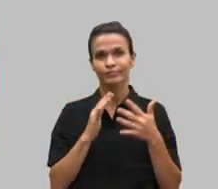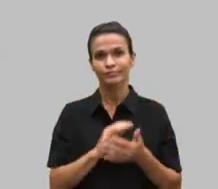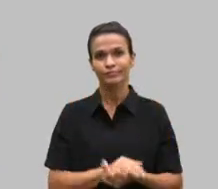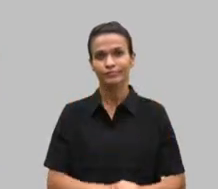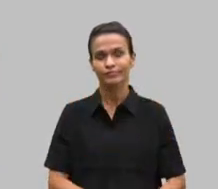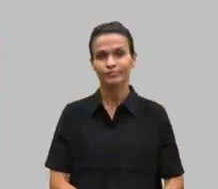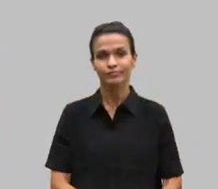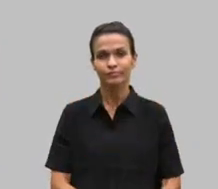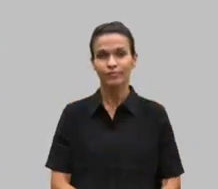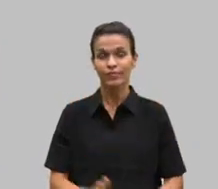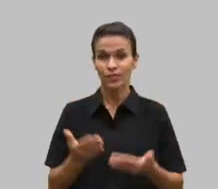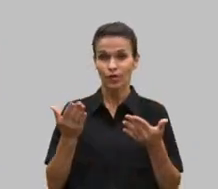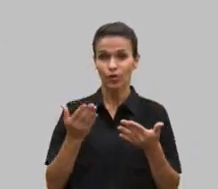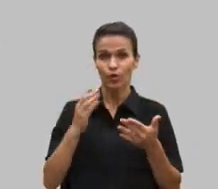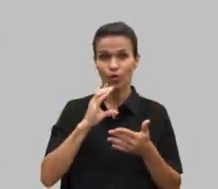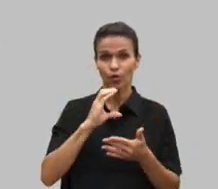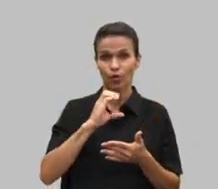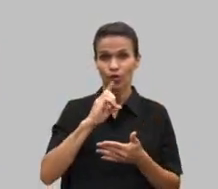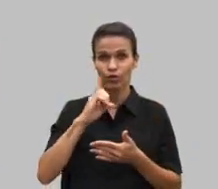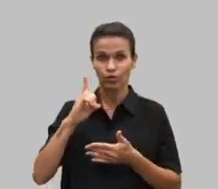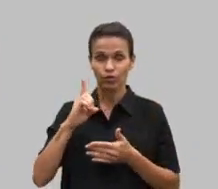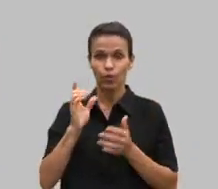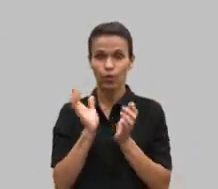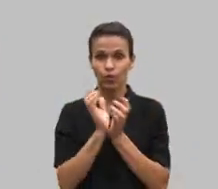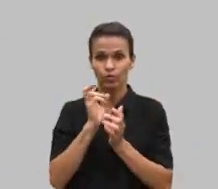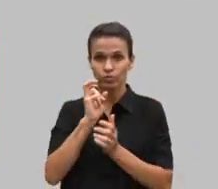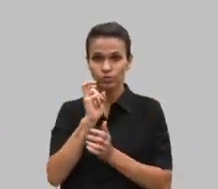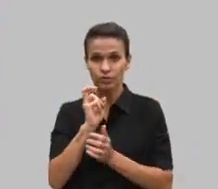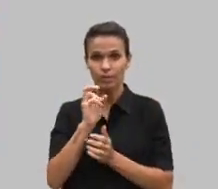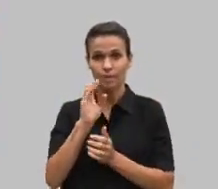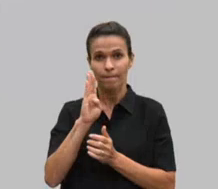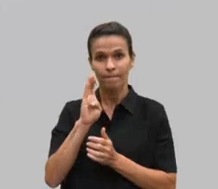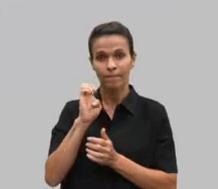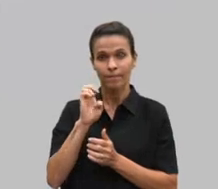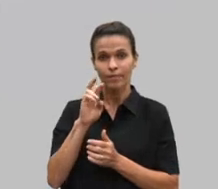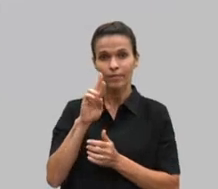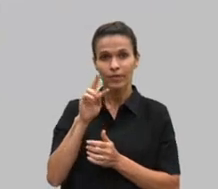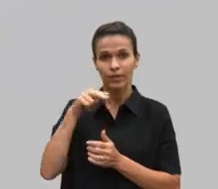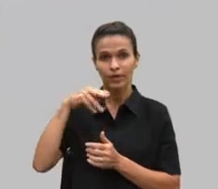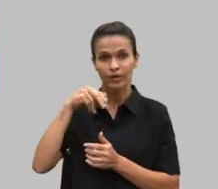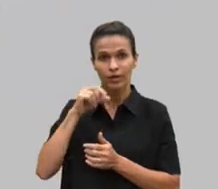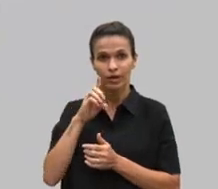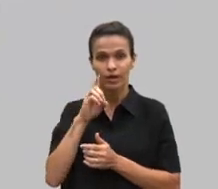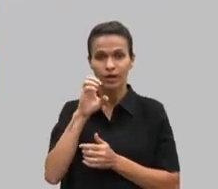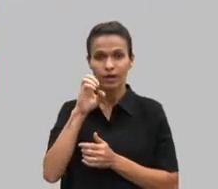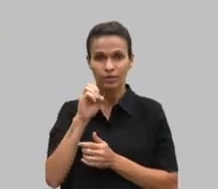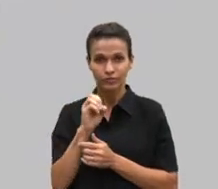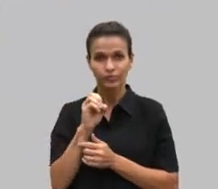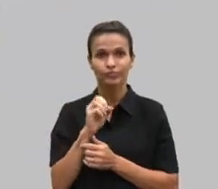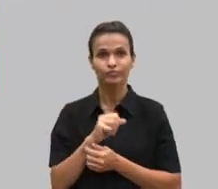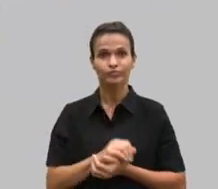com a palavra coordenador do grupo 5 Bernardo Tadeu Cruz Magalhães Silva